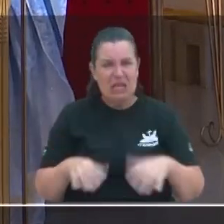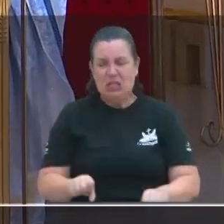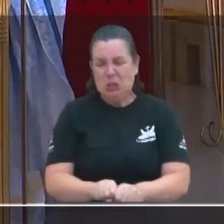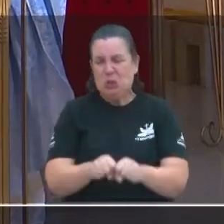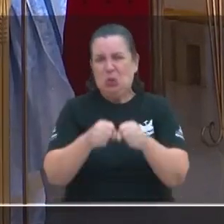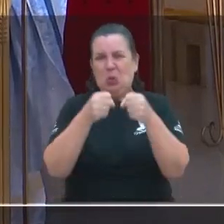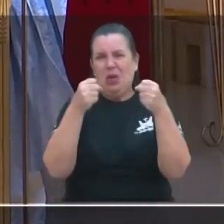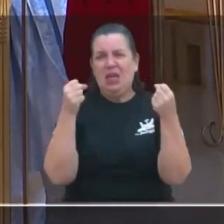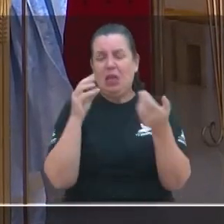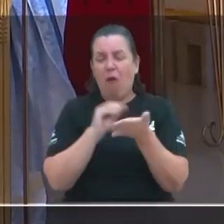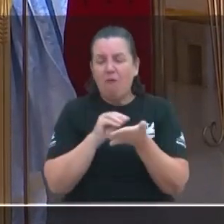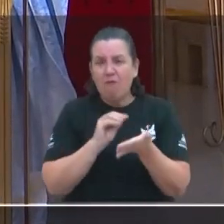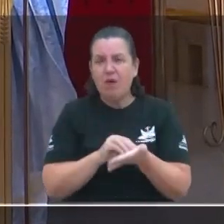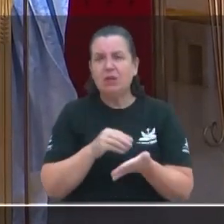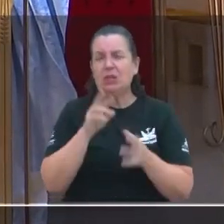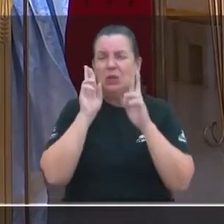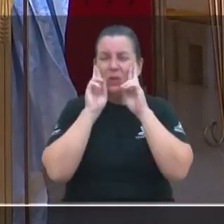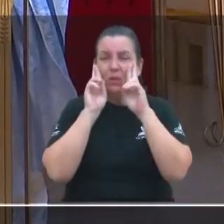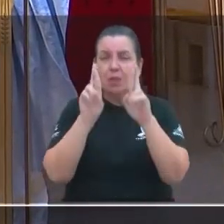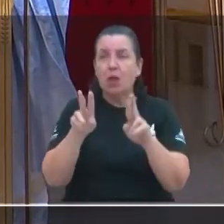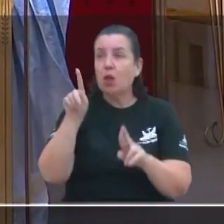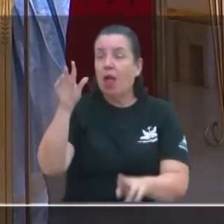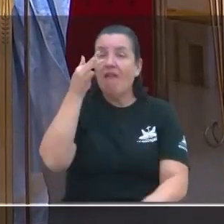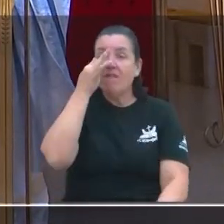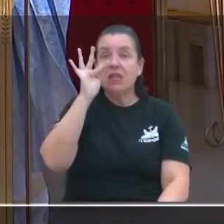desacralizadas, como aconteceu na França.